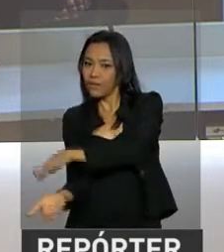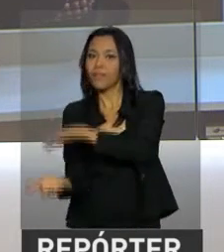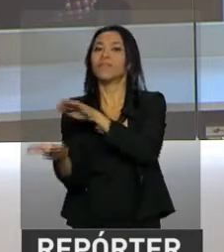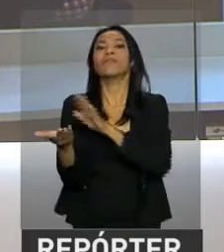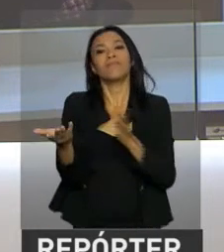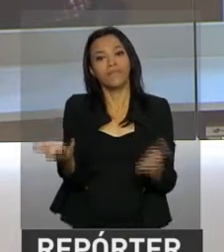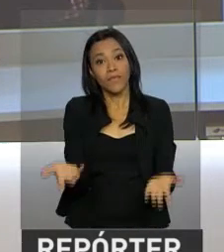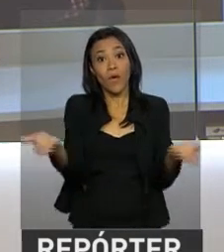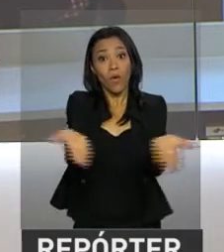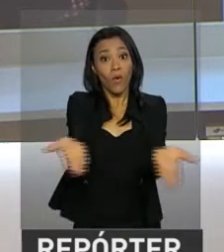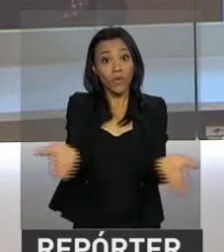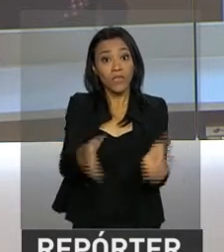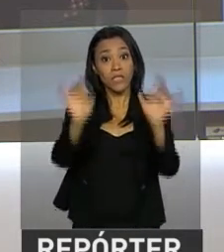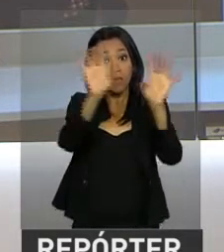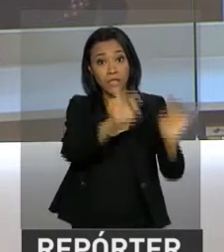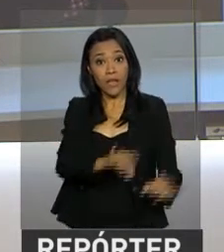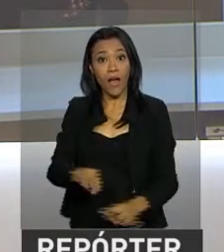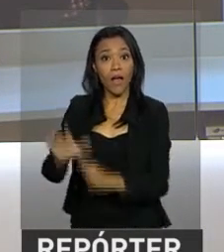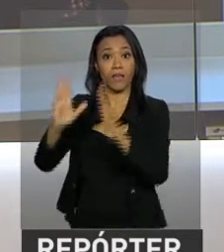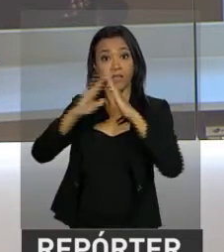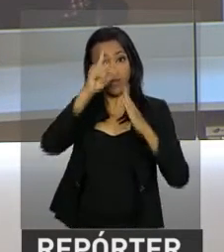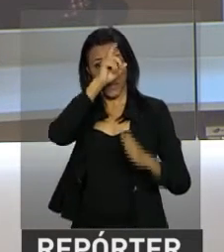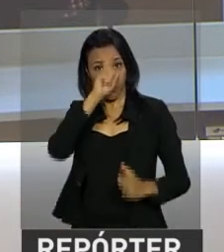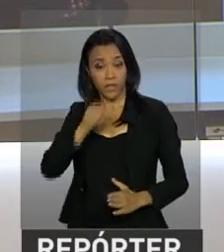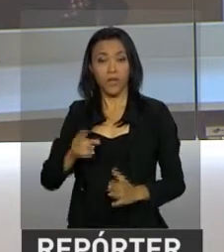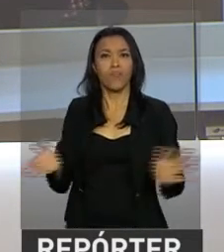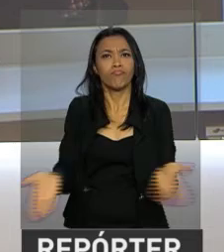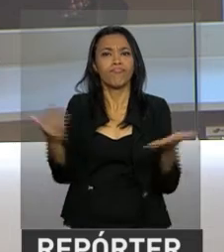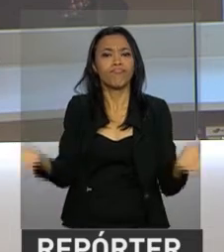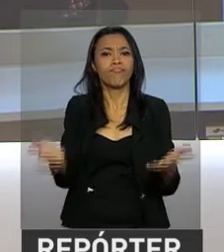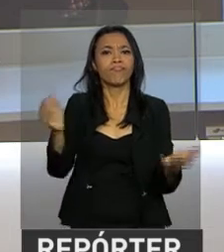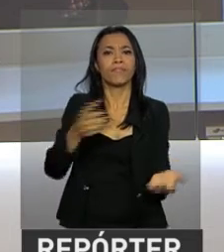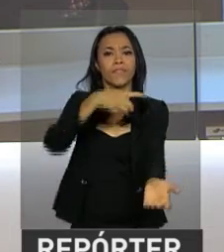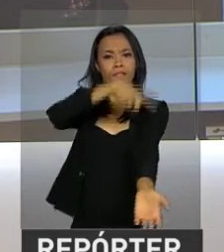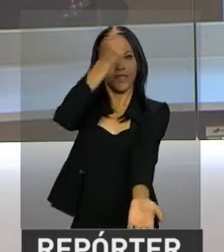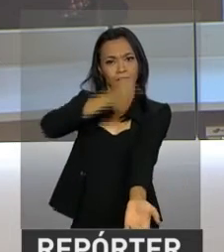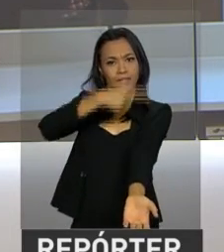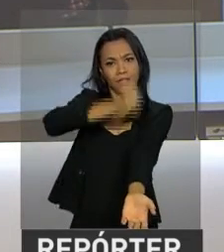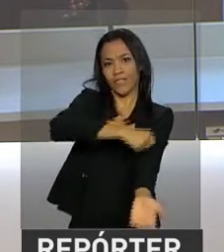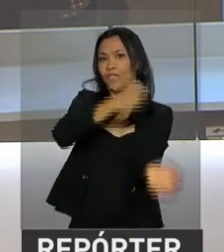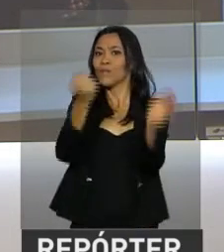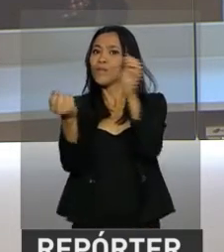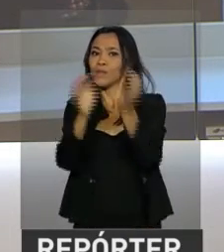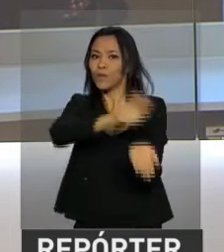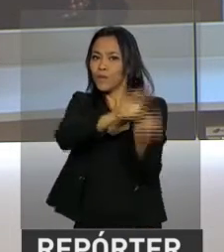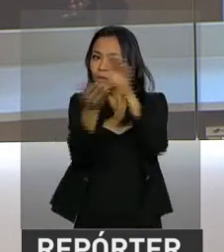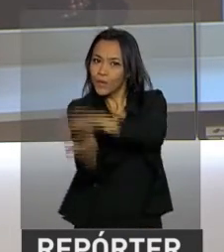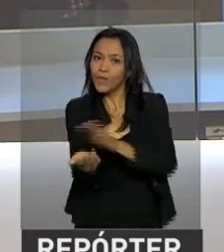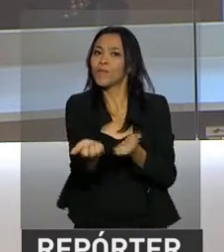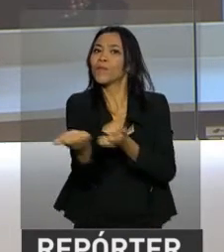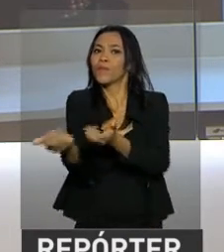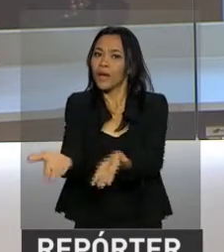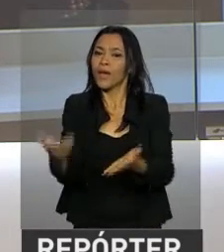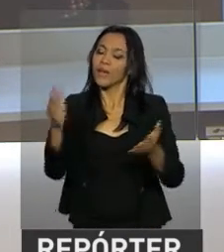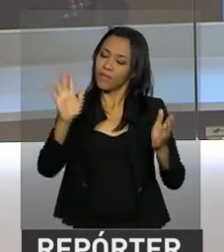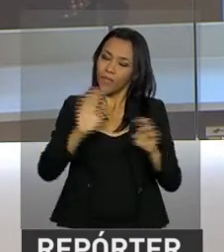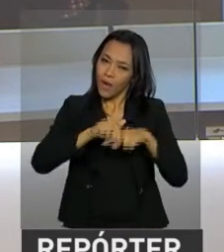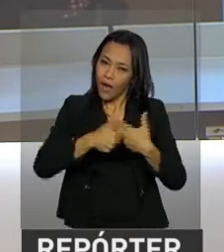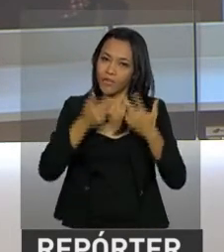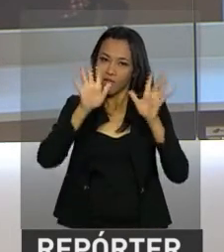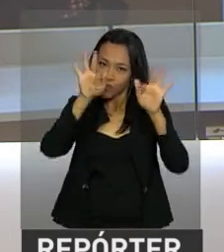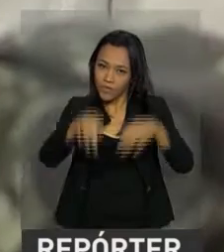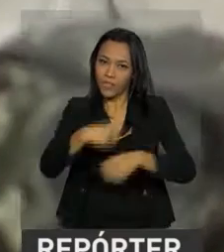fizeram atividades especiais para incentivar a doação, ainda mais nesta época de férias escolares e festas de fim de ano.